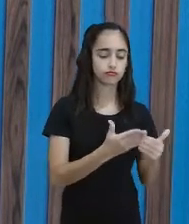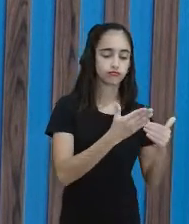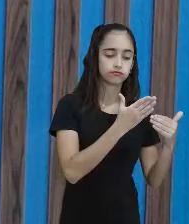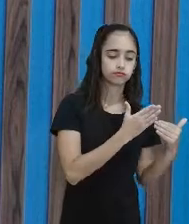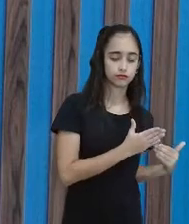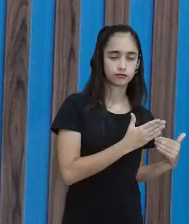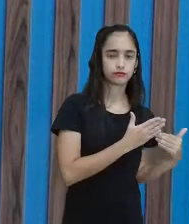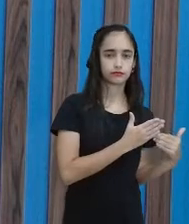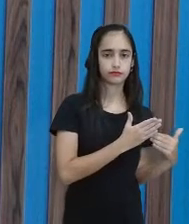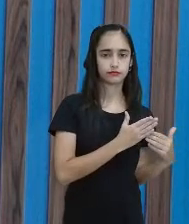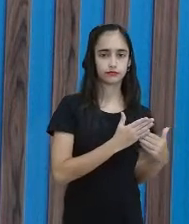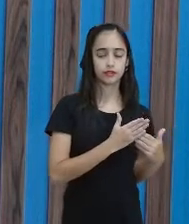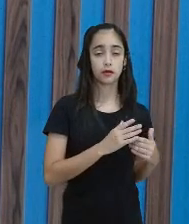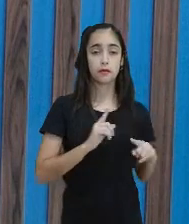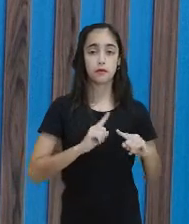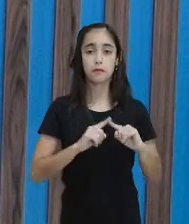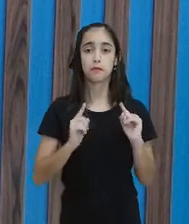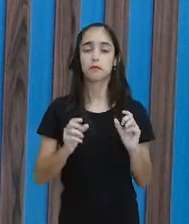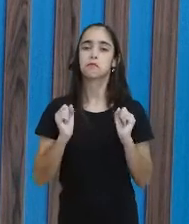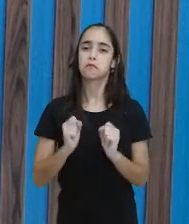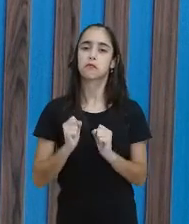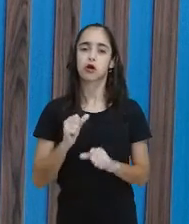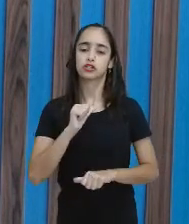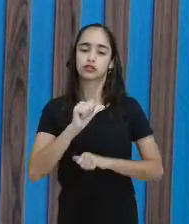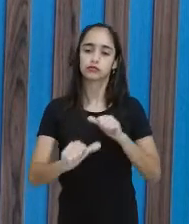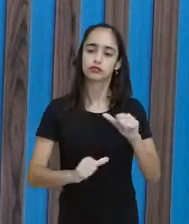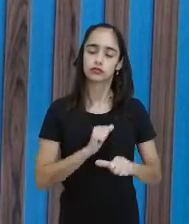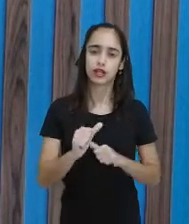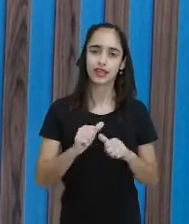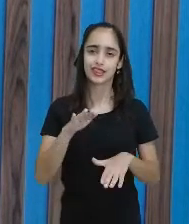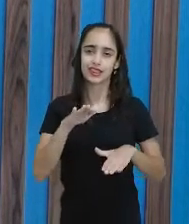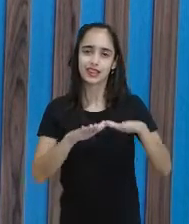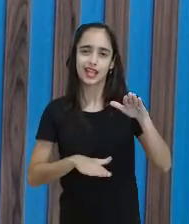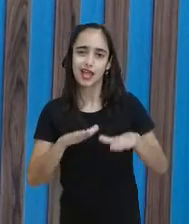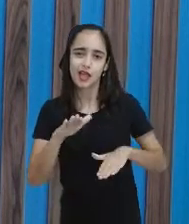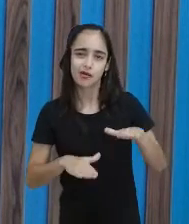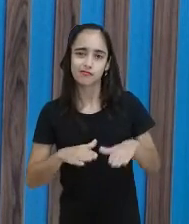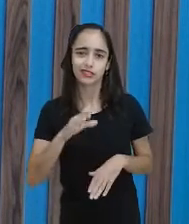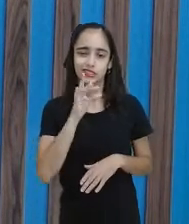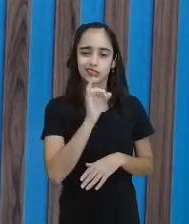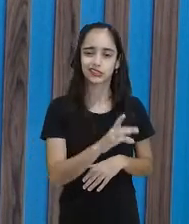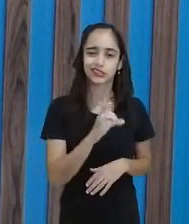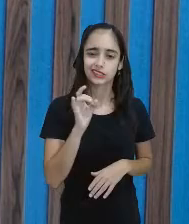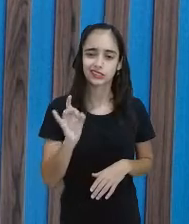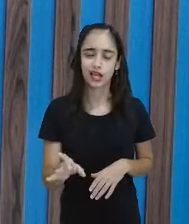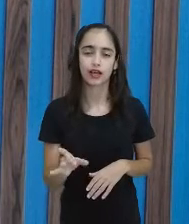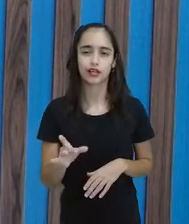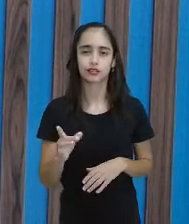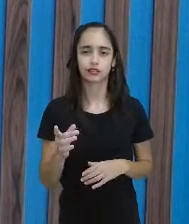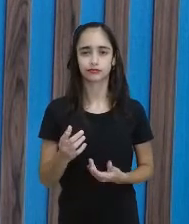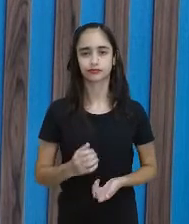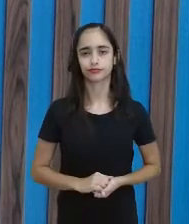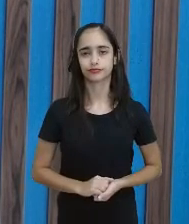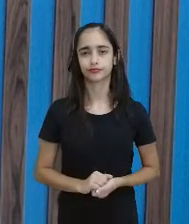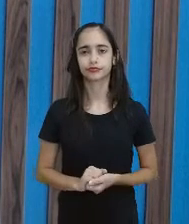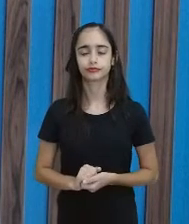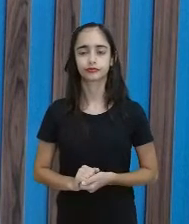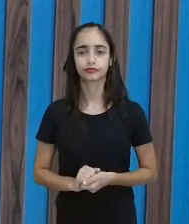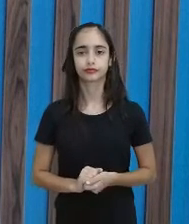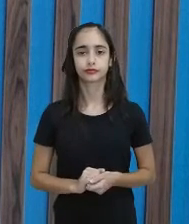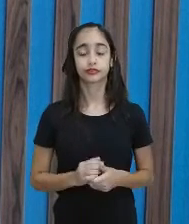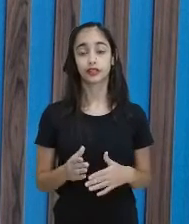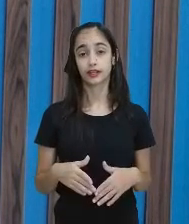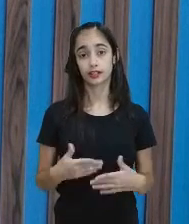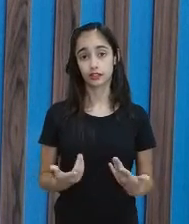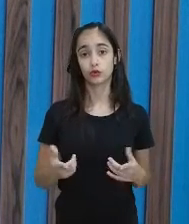depender aí da regra, né? Do regulamento de cada nível de competição. Então, existe aí,